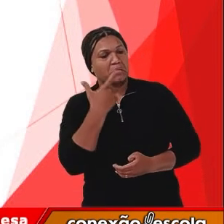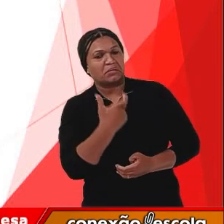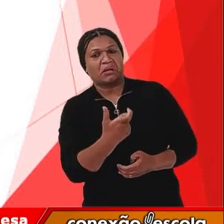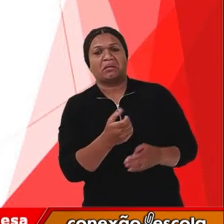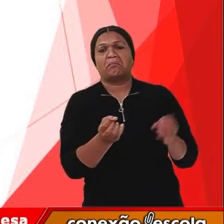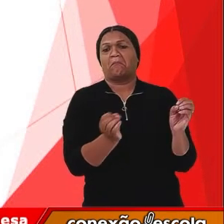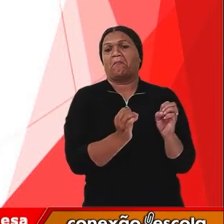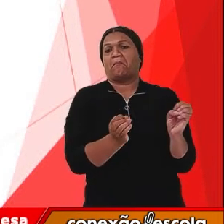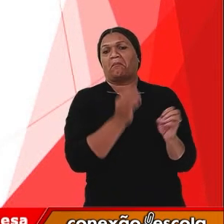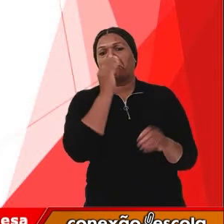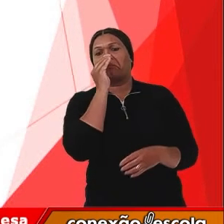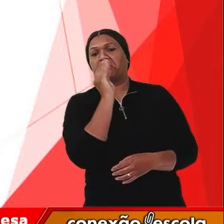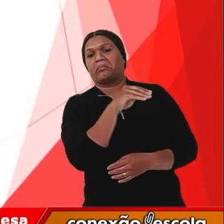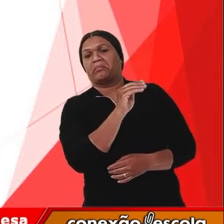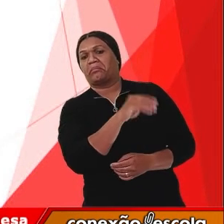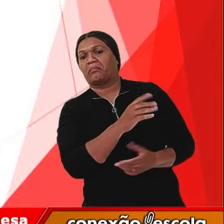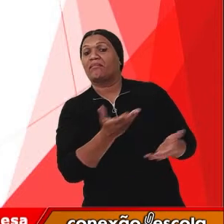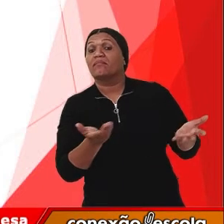de